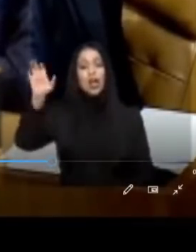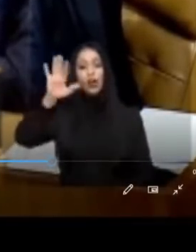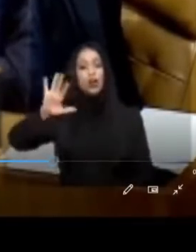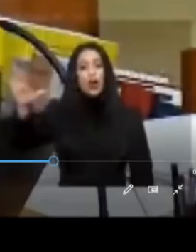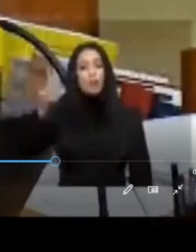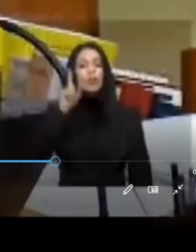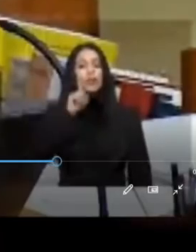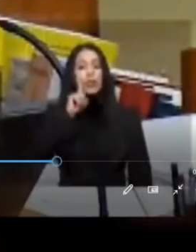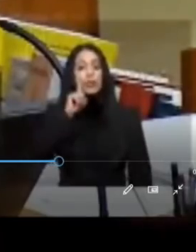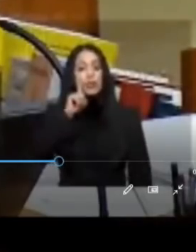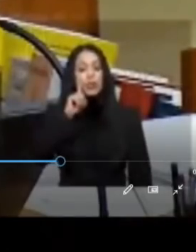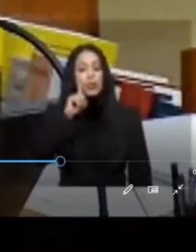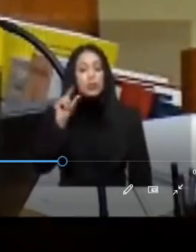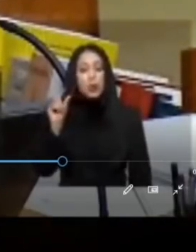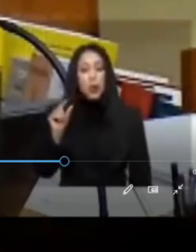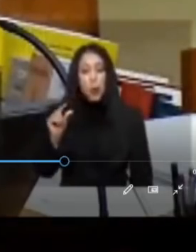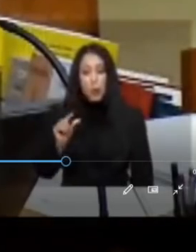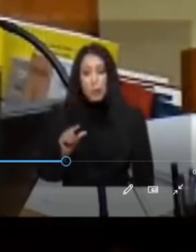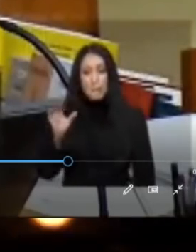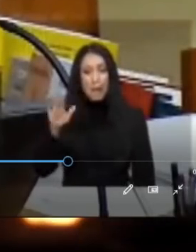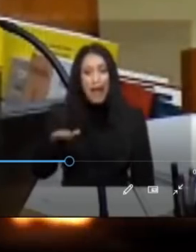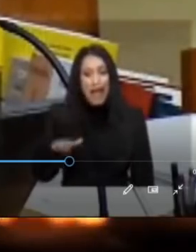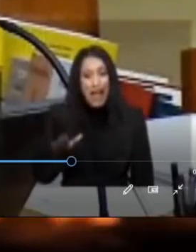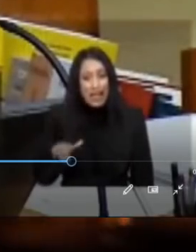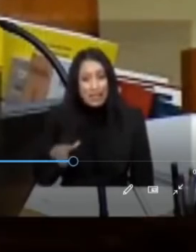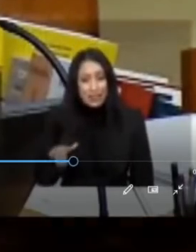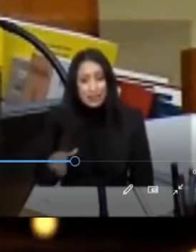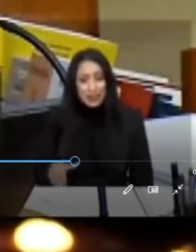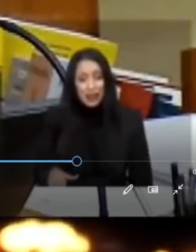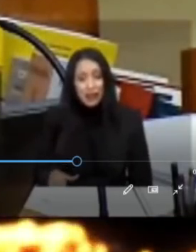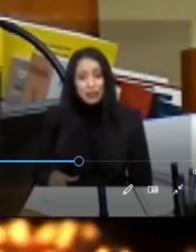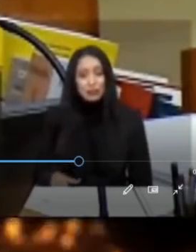Estados Unidos a preço pouco maior do que Compensados